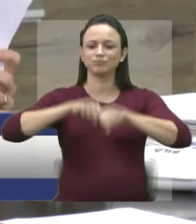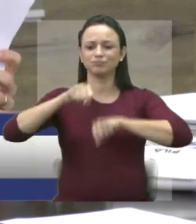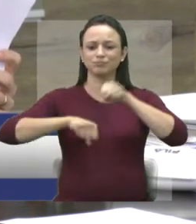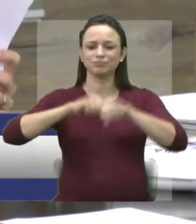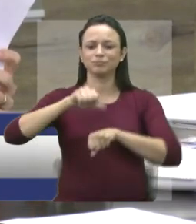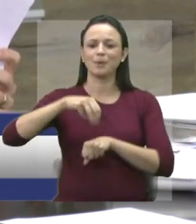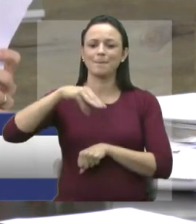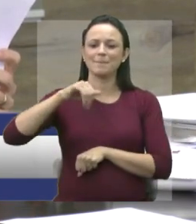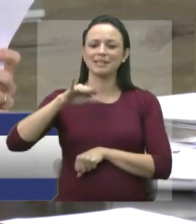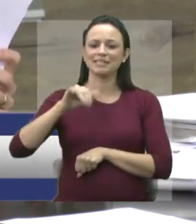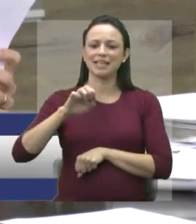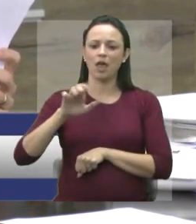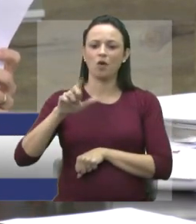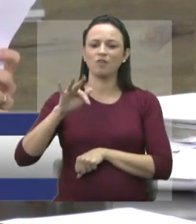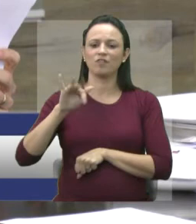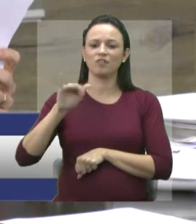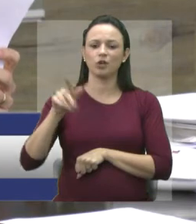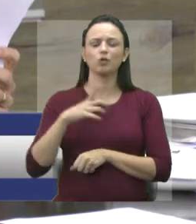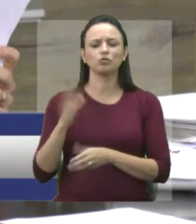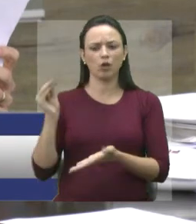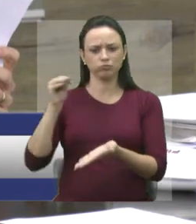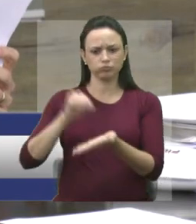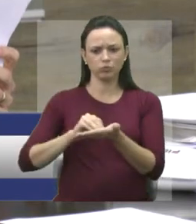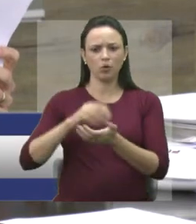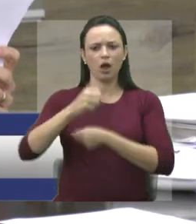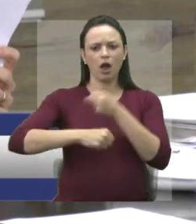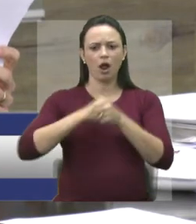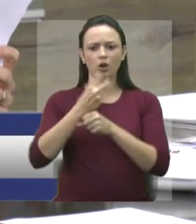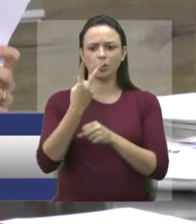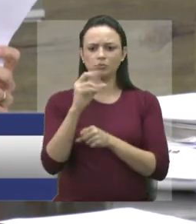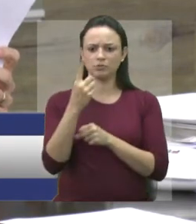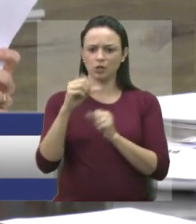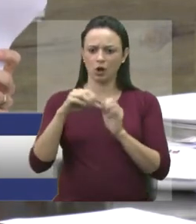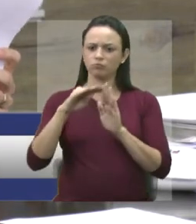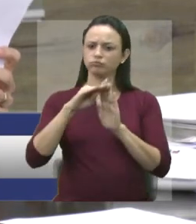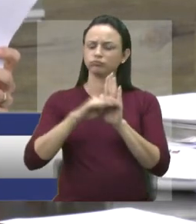está incluído no ano de 2019 no calendário